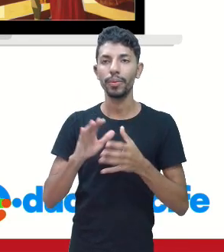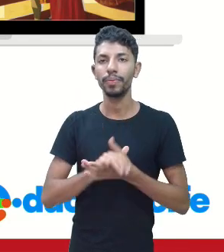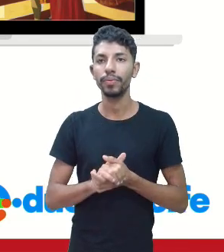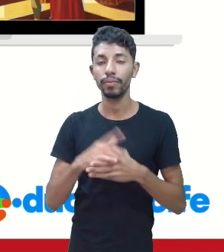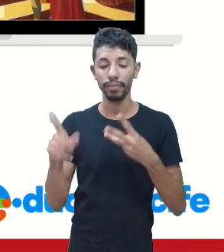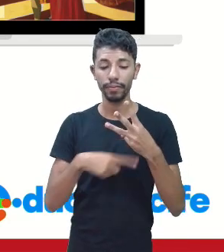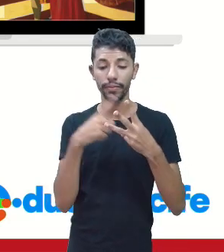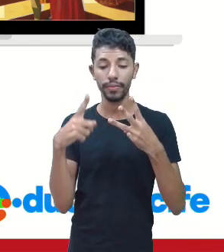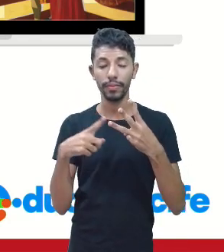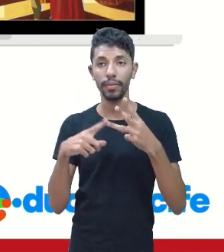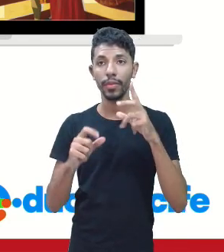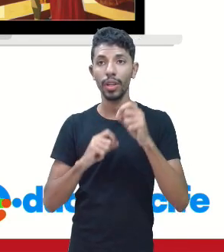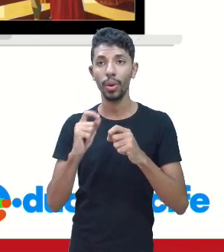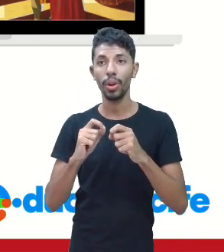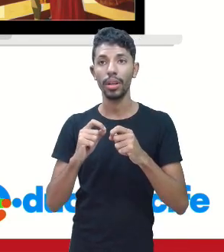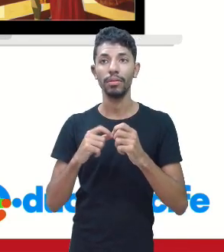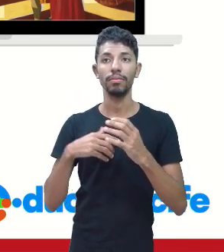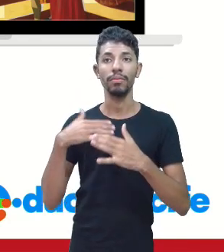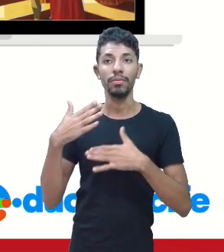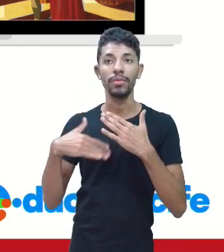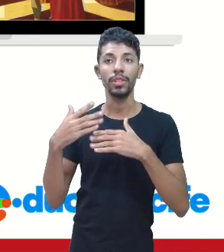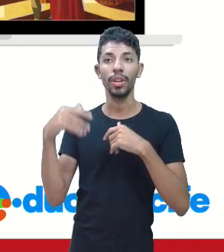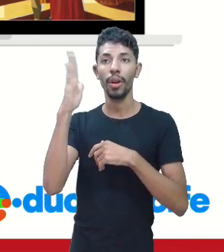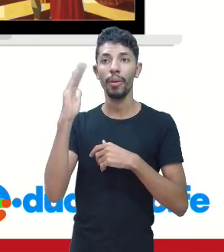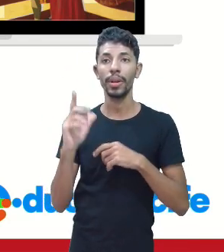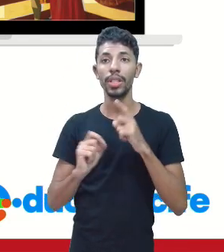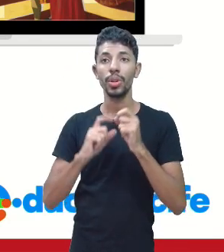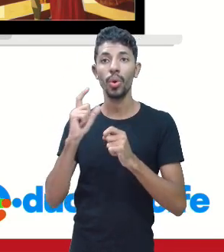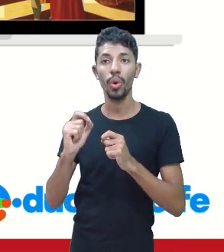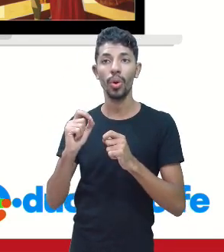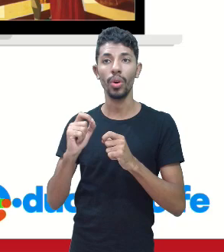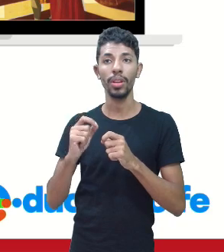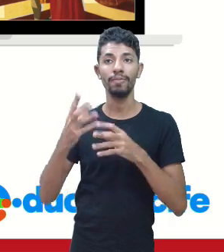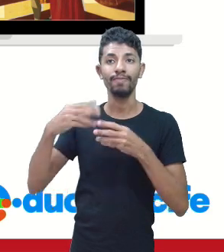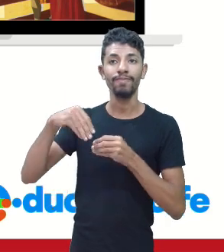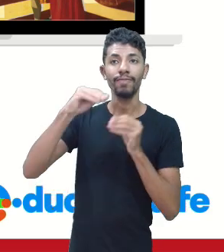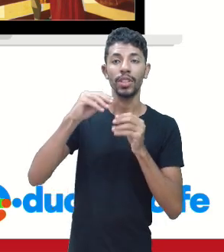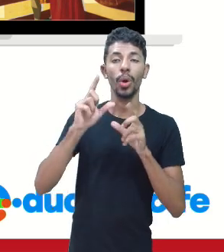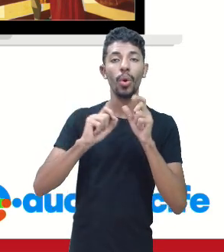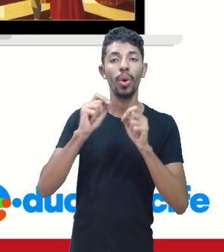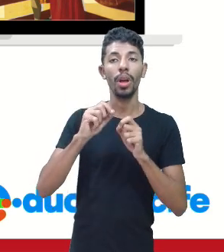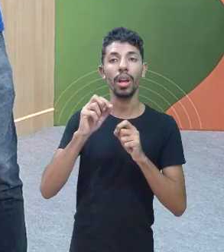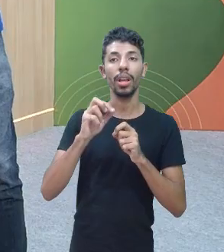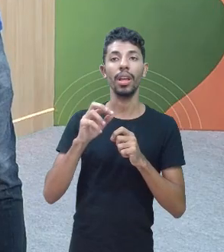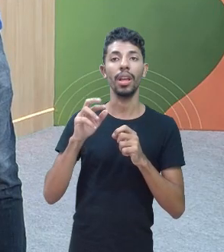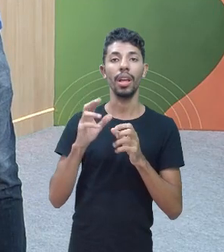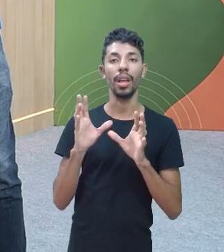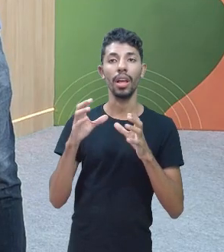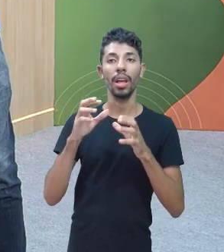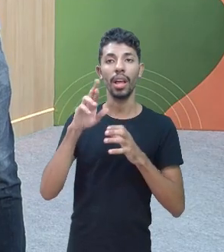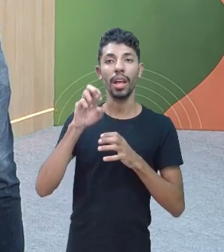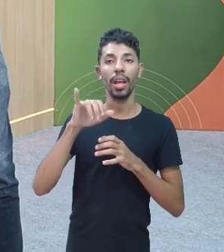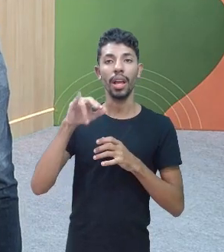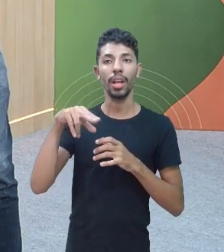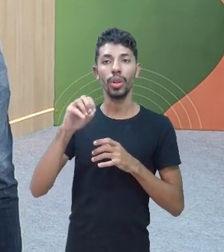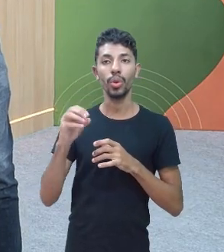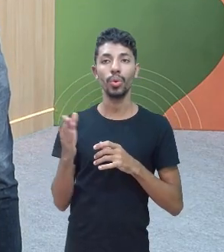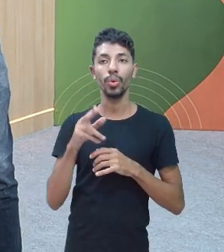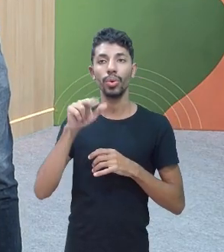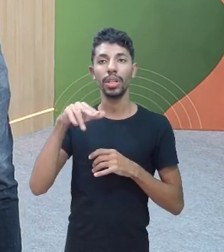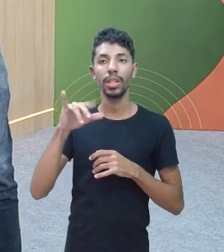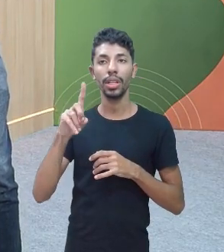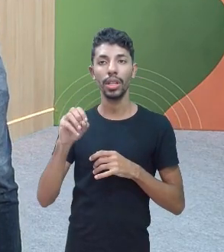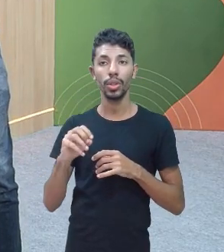importante é a elevação do Brasil à condição de Reino Unido, a Portugal e Algarves. Então o Brasil deixa de ser uma colônia e passa a